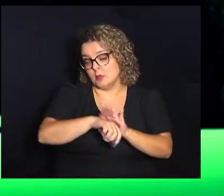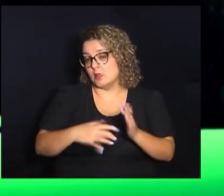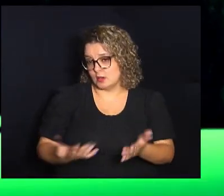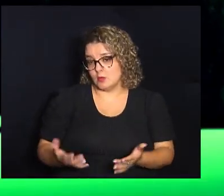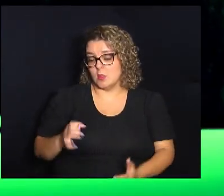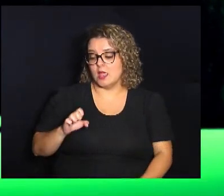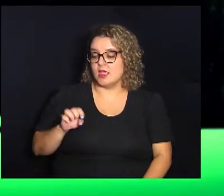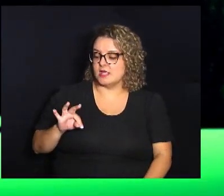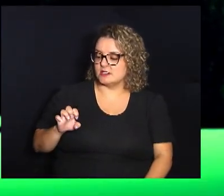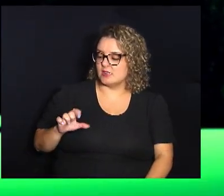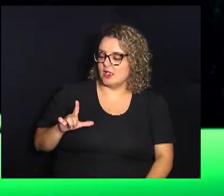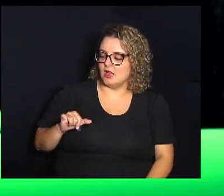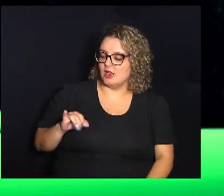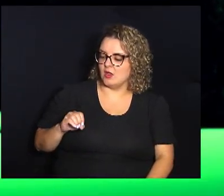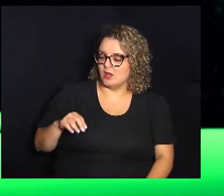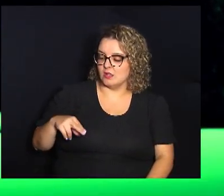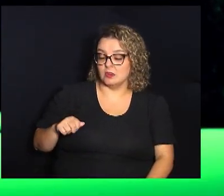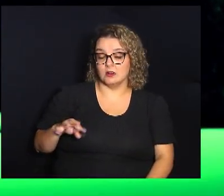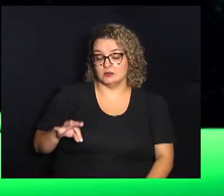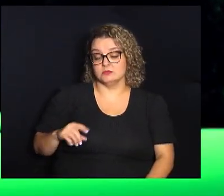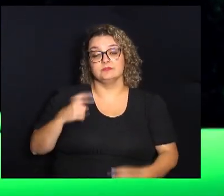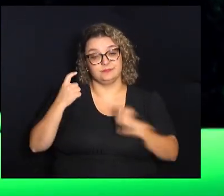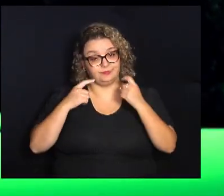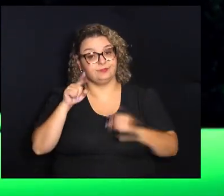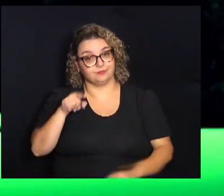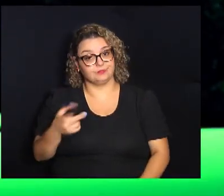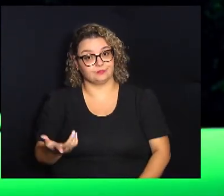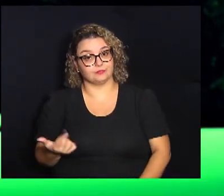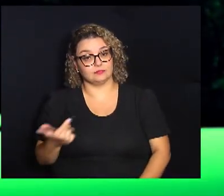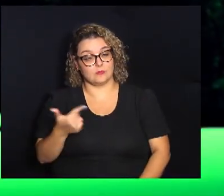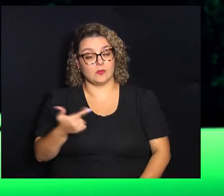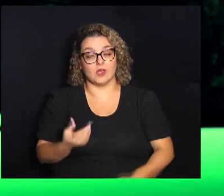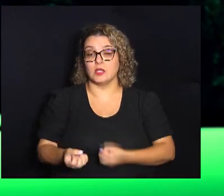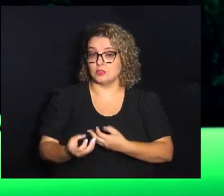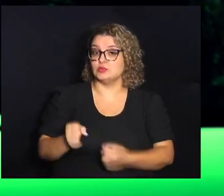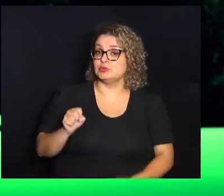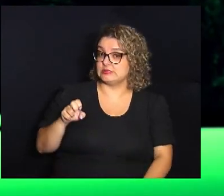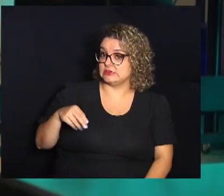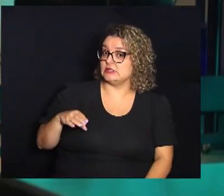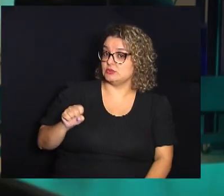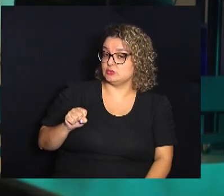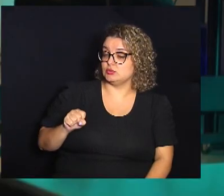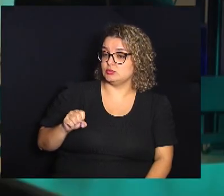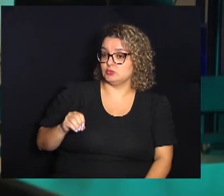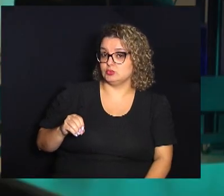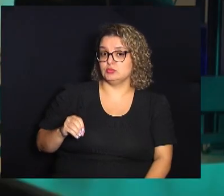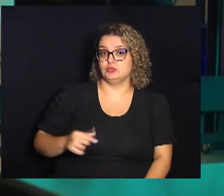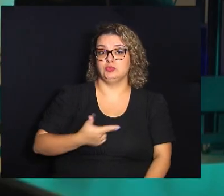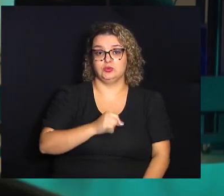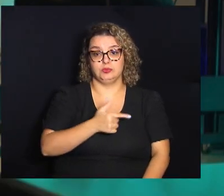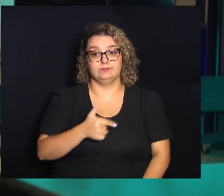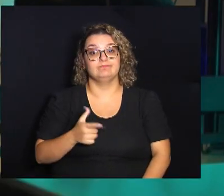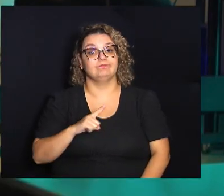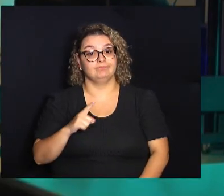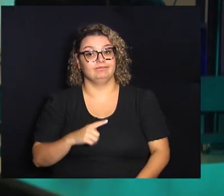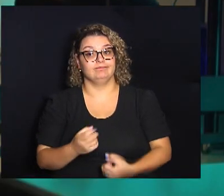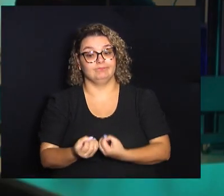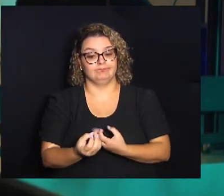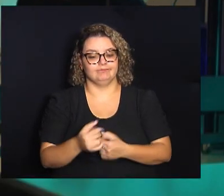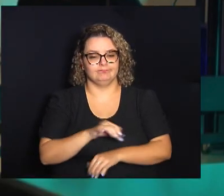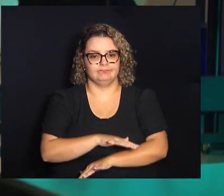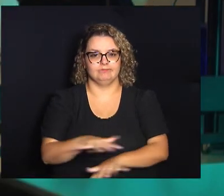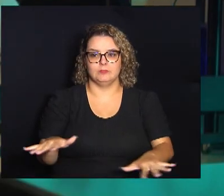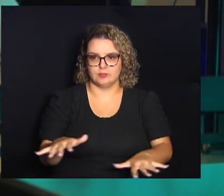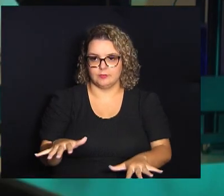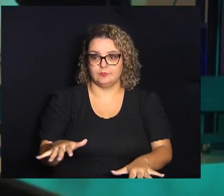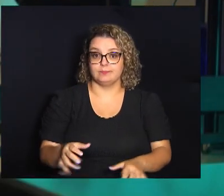estelionato. A situação de fato é preocupante, porque segundo dados do censo de 2022, houve vazamento de um conjunto de dados